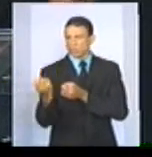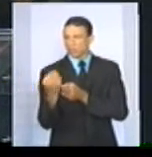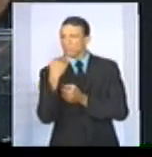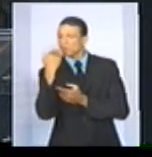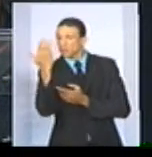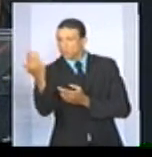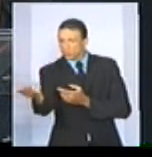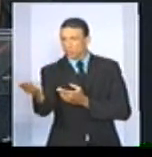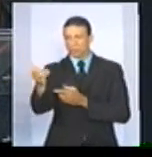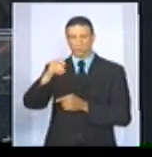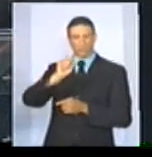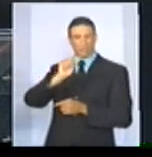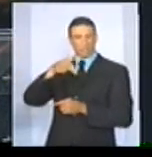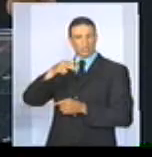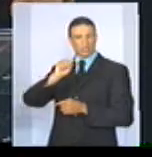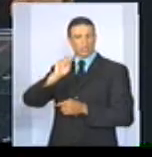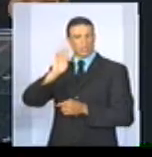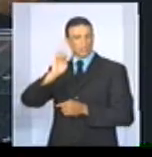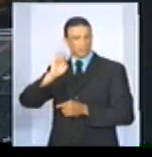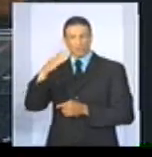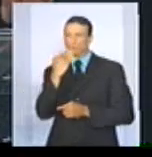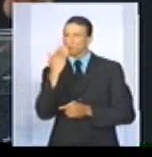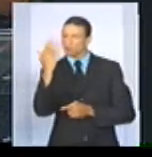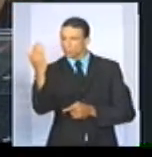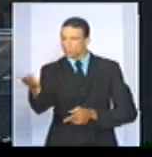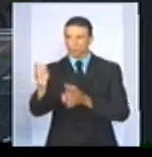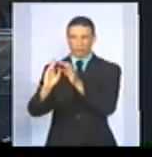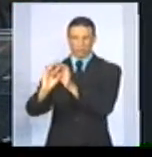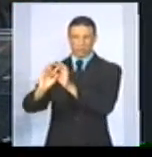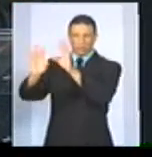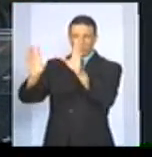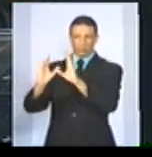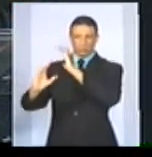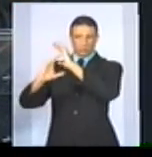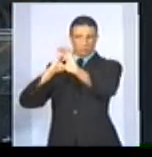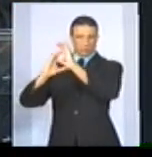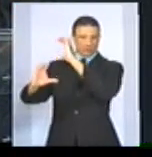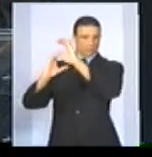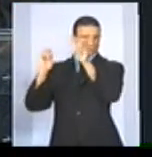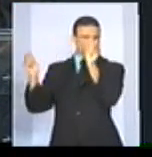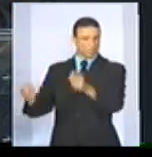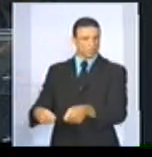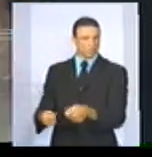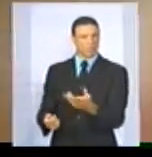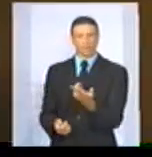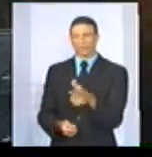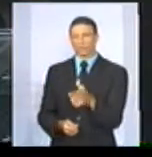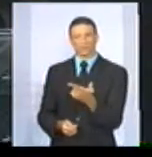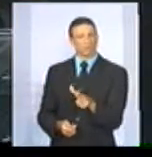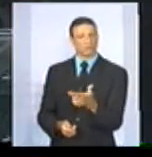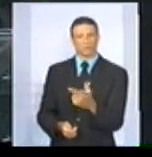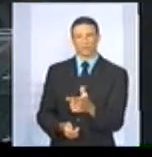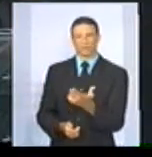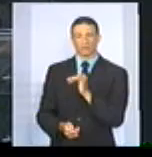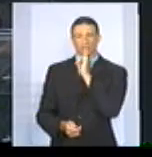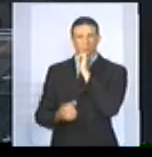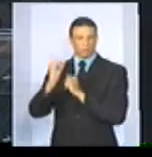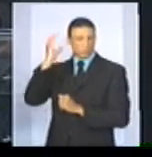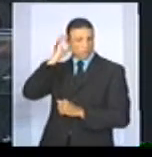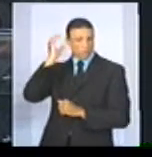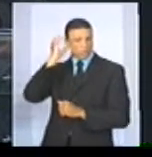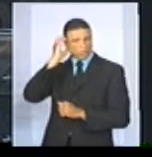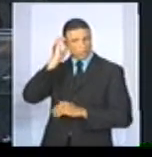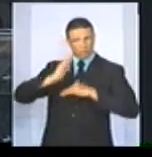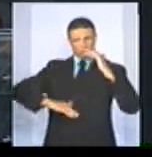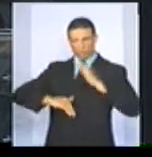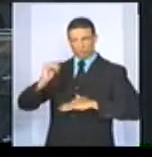Agência Nacional de Telecomunicações, e que se constitui num serviço de telecomunicação de interesse coletivo. Ou seja, o radiodifusor não pode